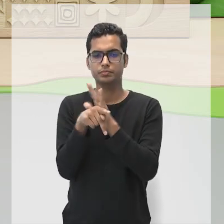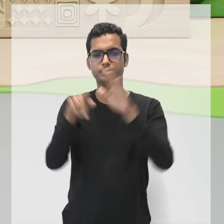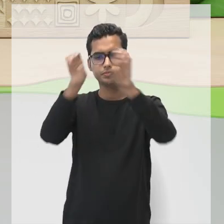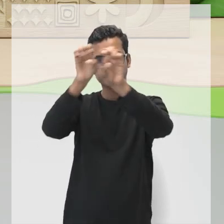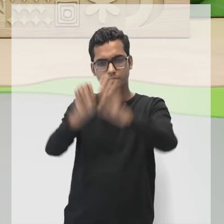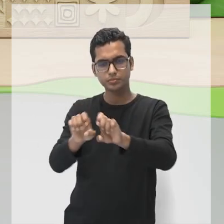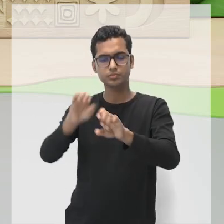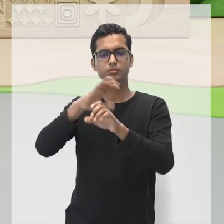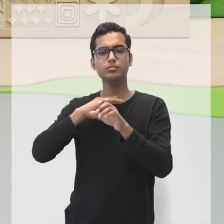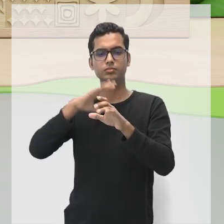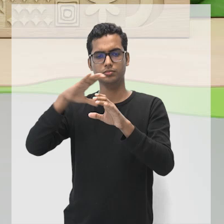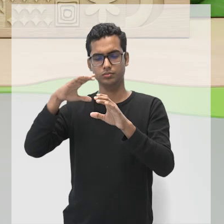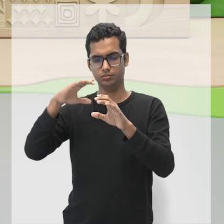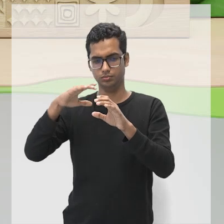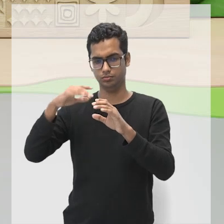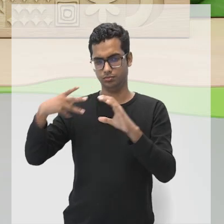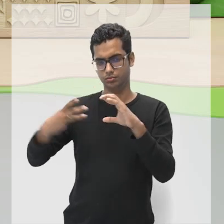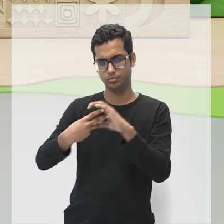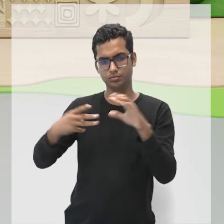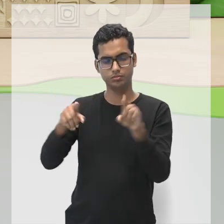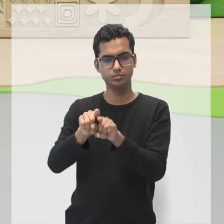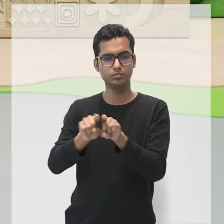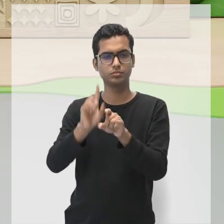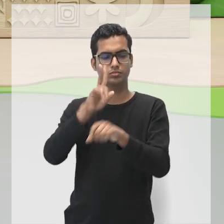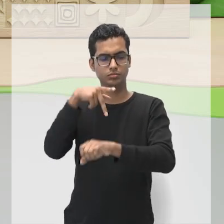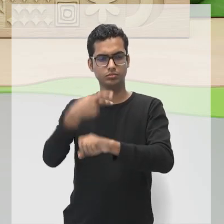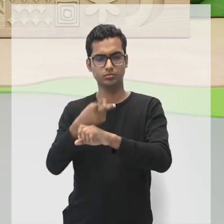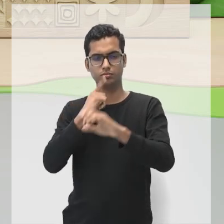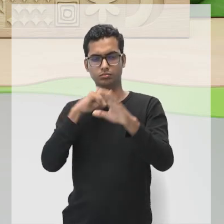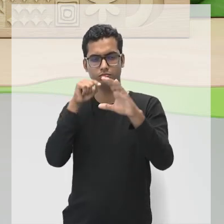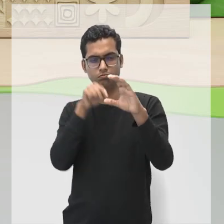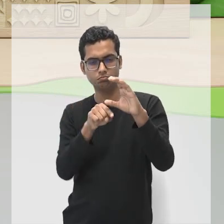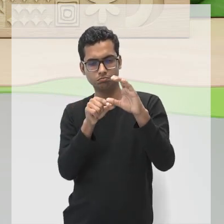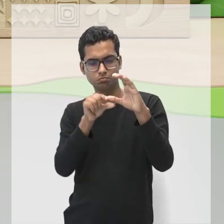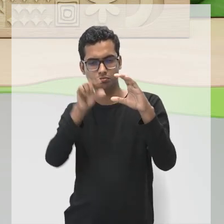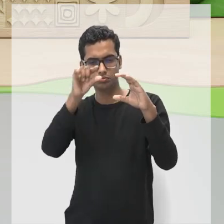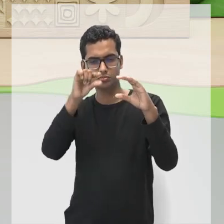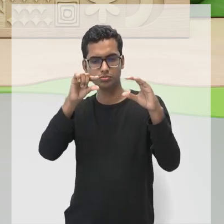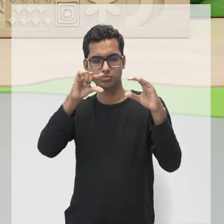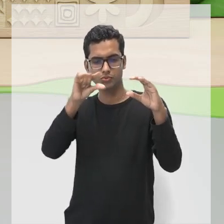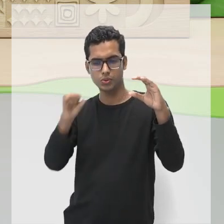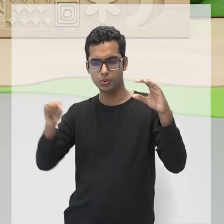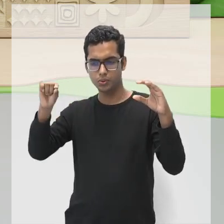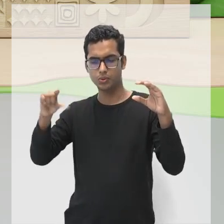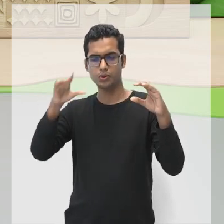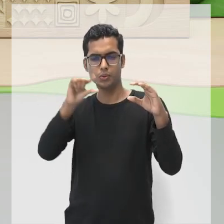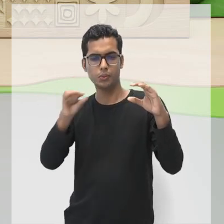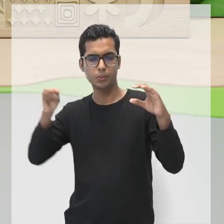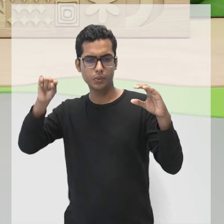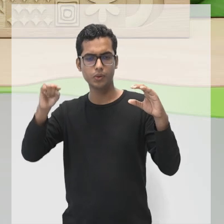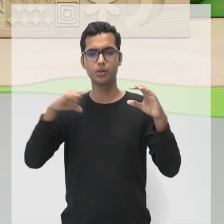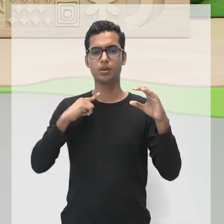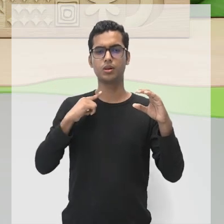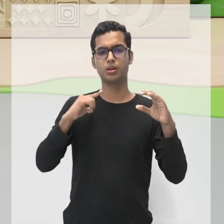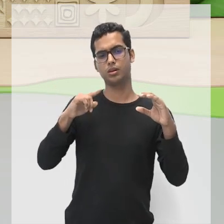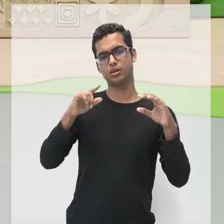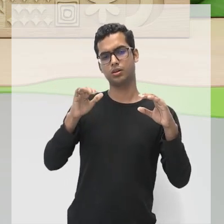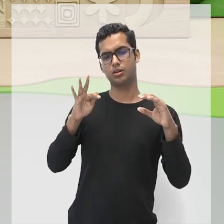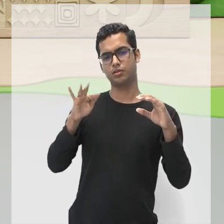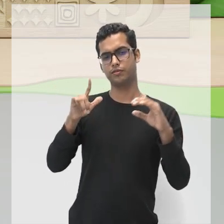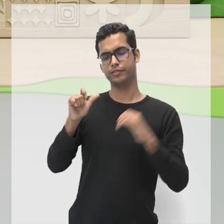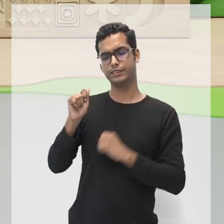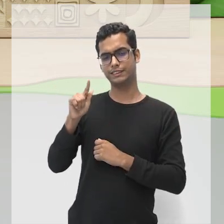célula. Nós temos lá no final um flagelo que possibilita a locomoção da